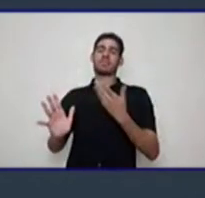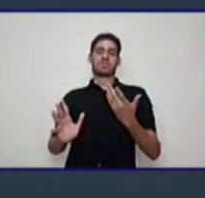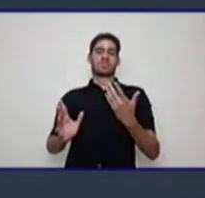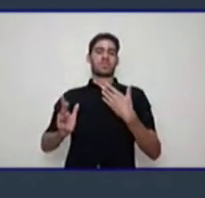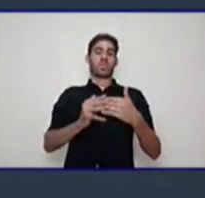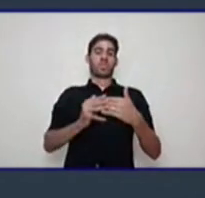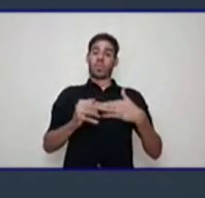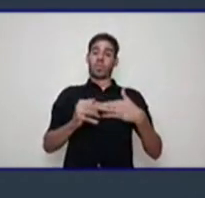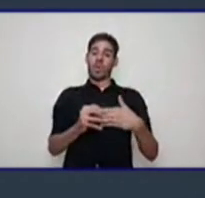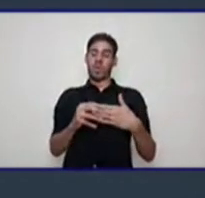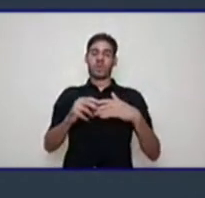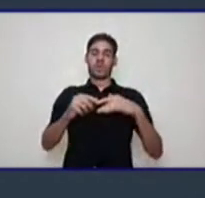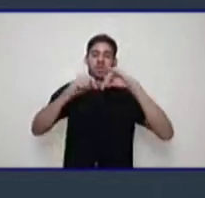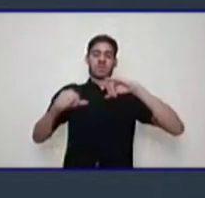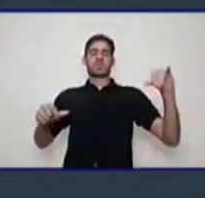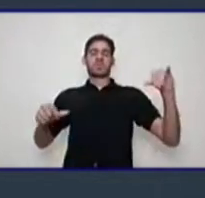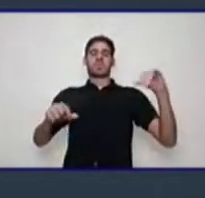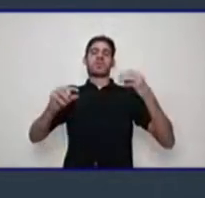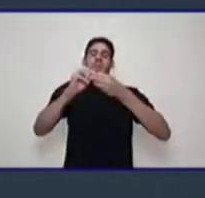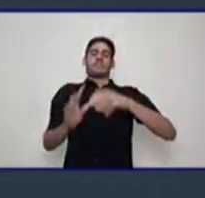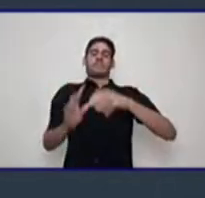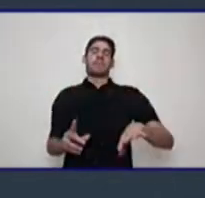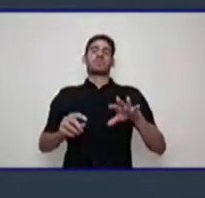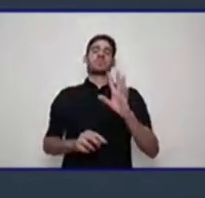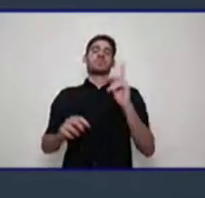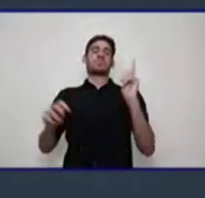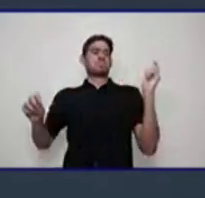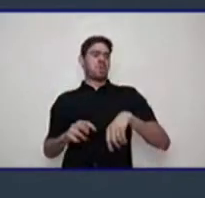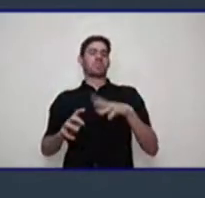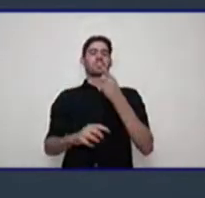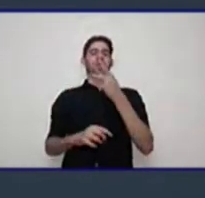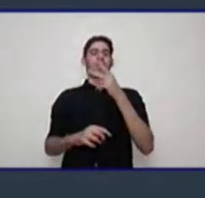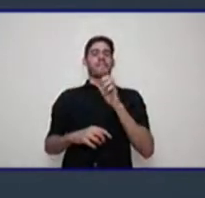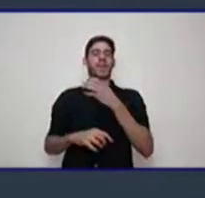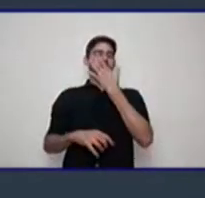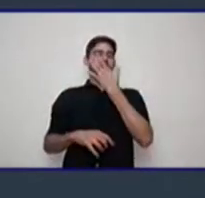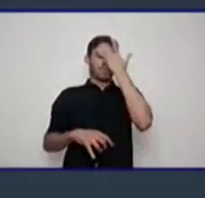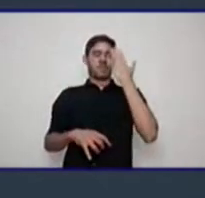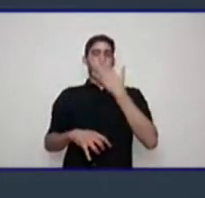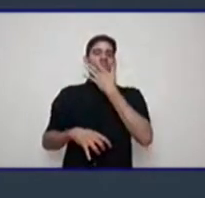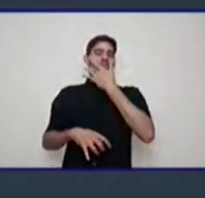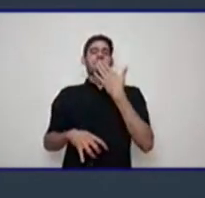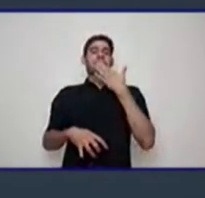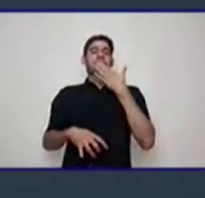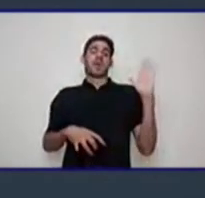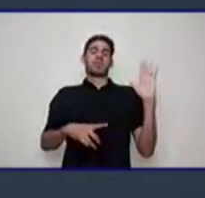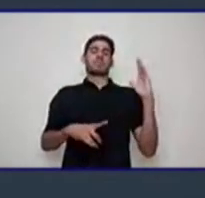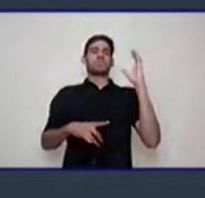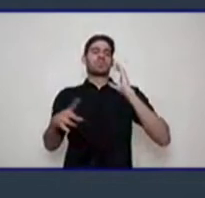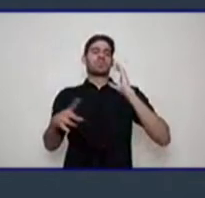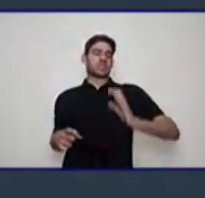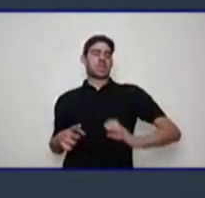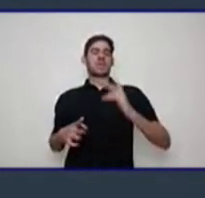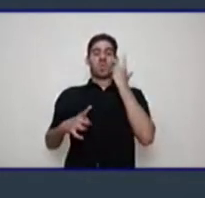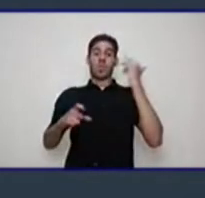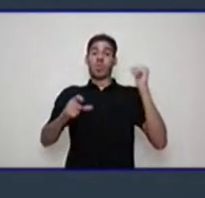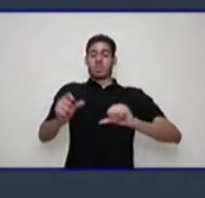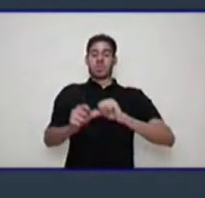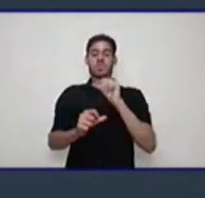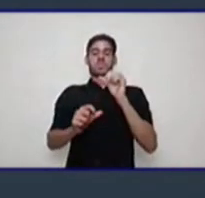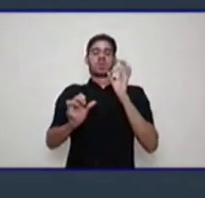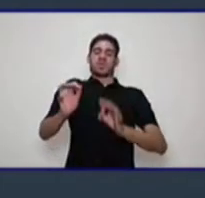qualquer manifestação prejudicial a possível pré-candidato por cidadãos comuns transformaria a